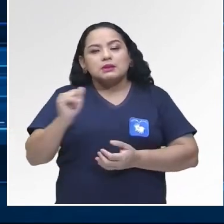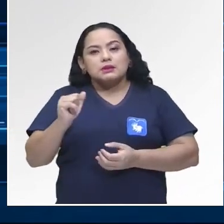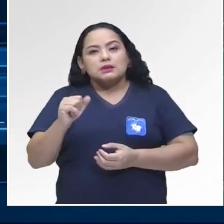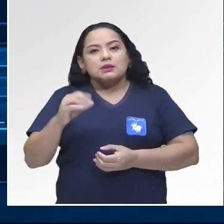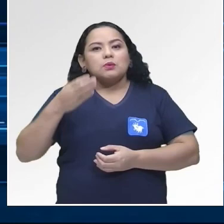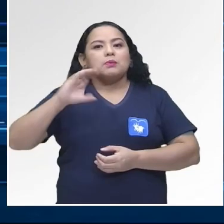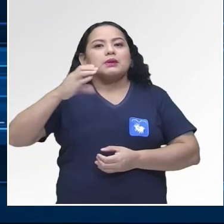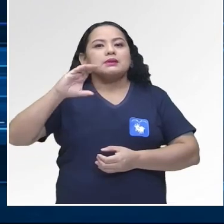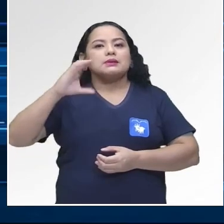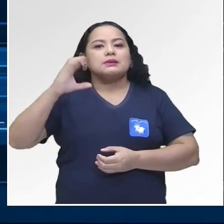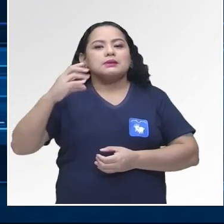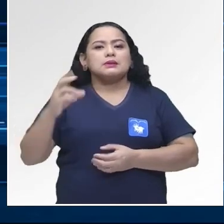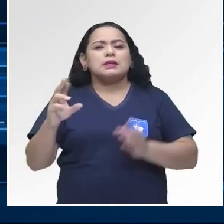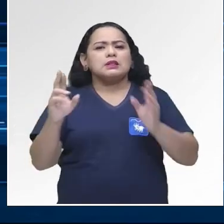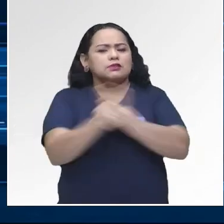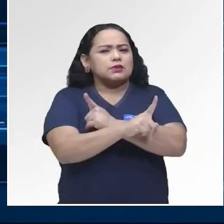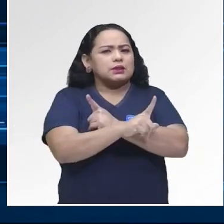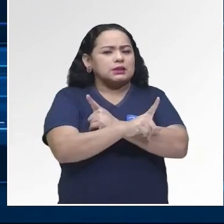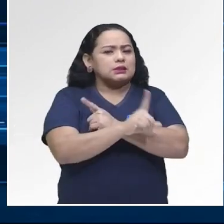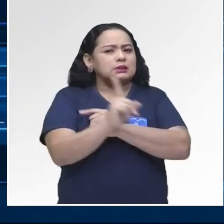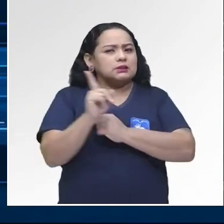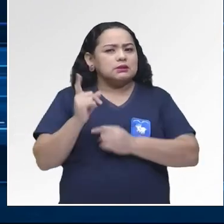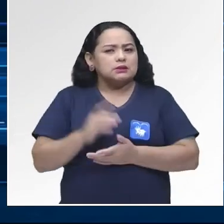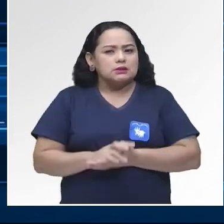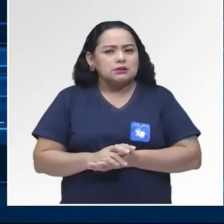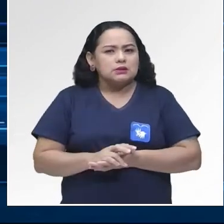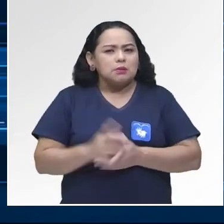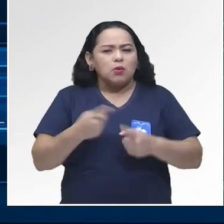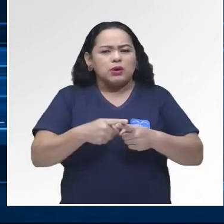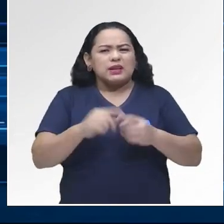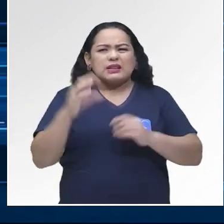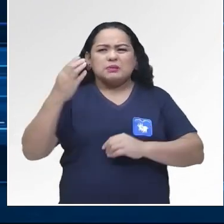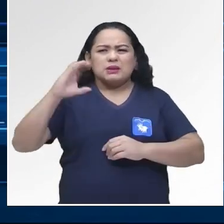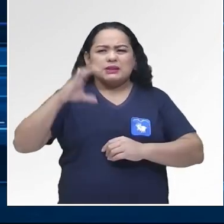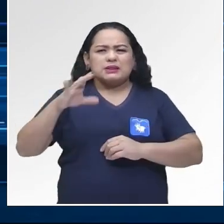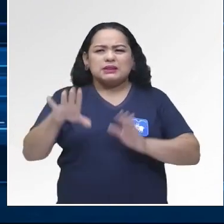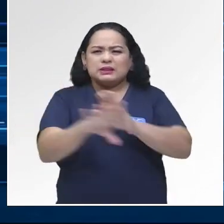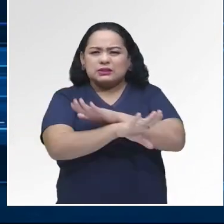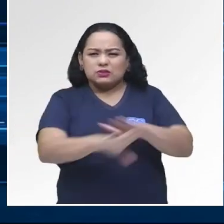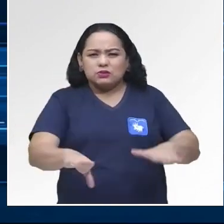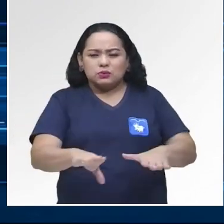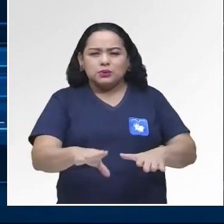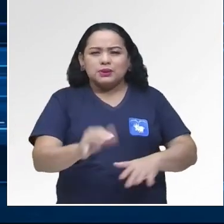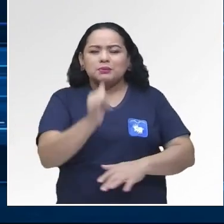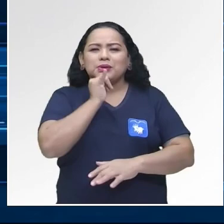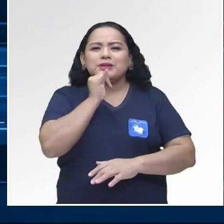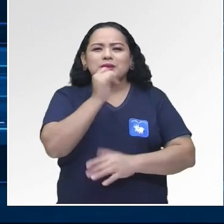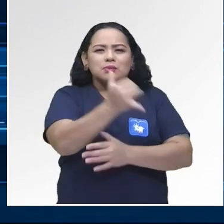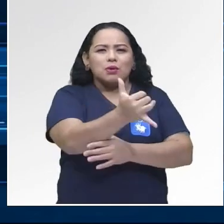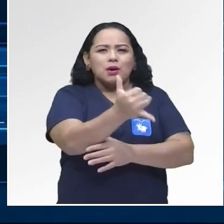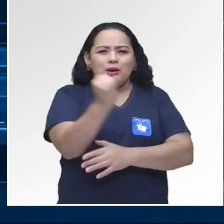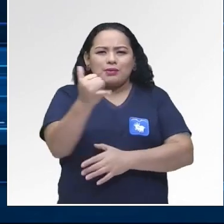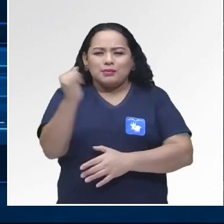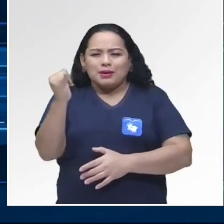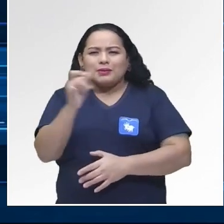ciência ao contrário disso, para destruir, né, como é o caso das armas, como é o caso das